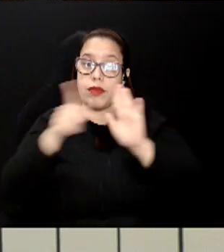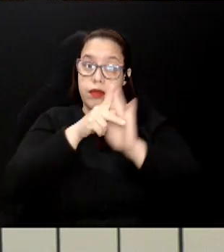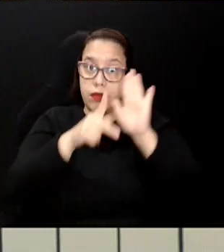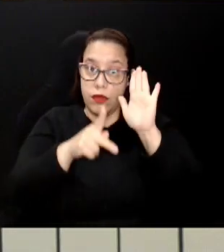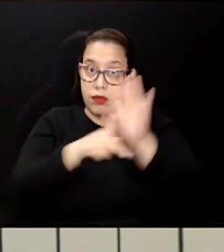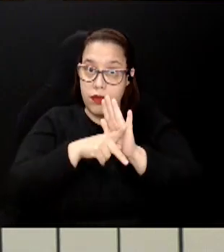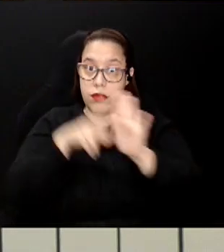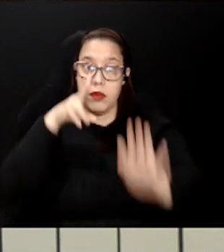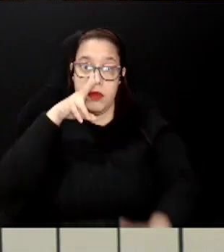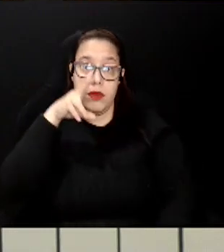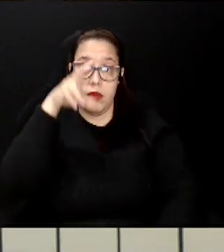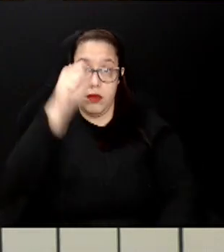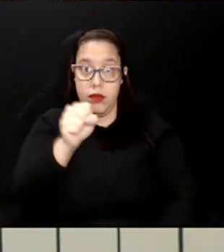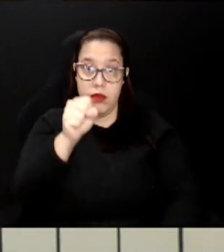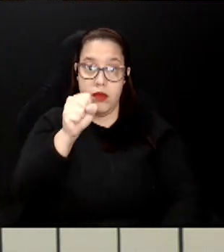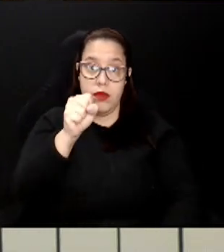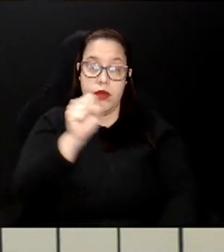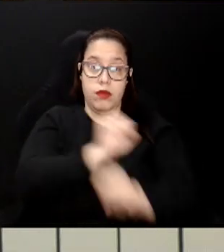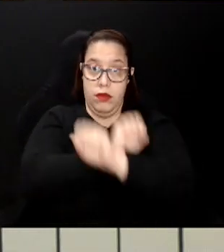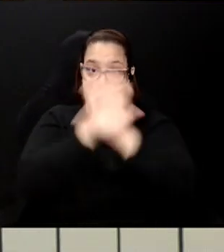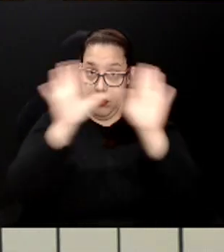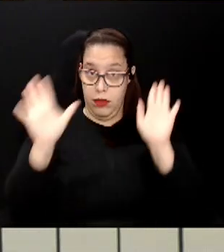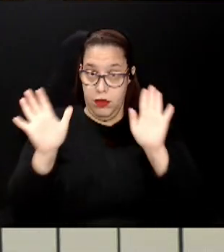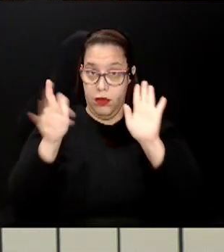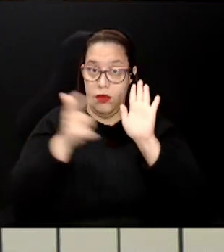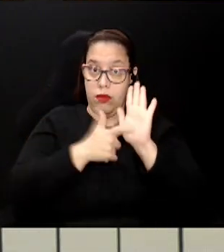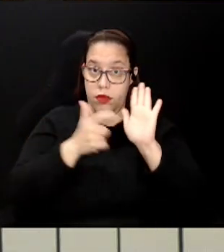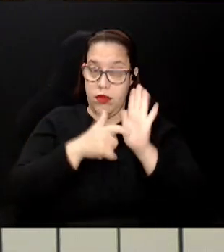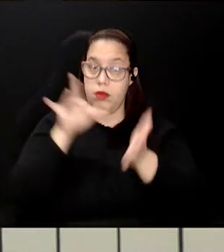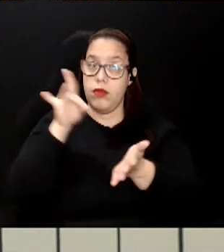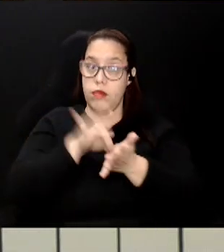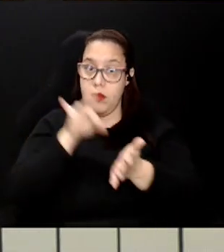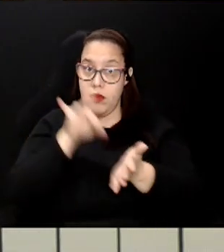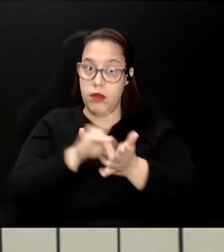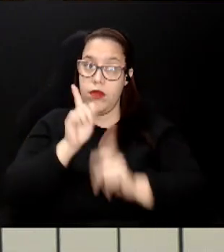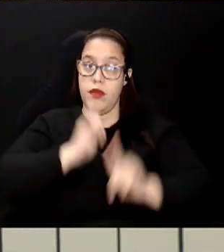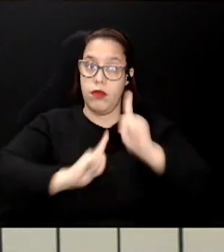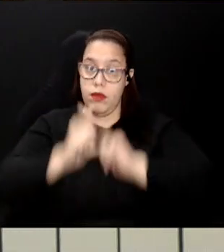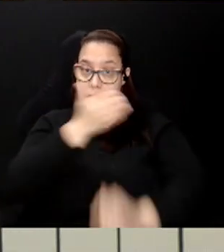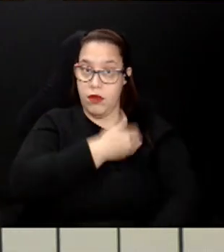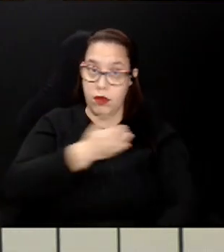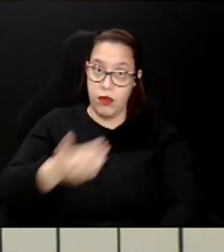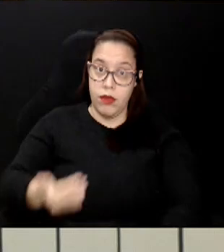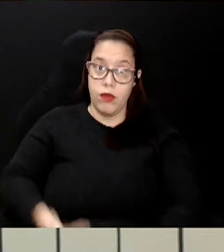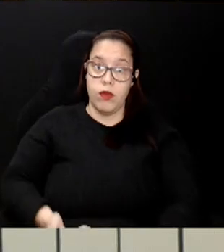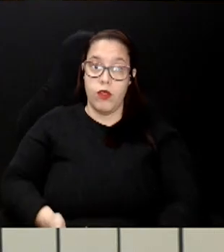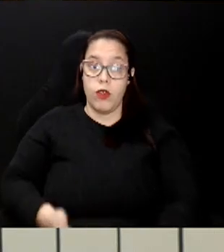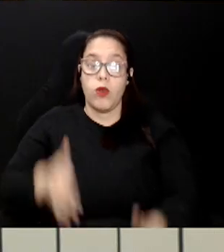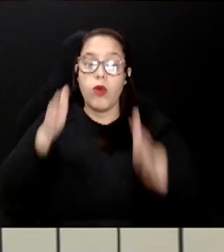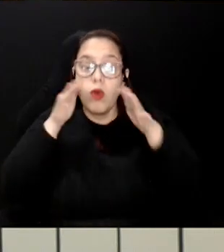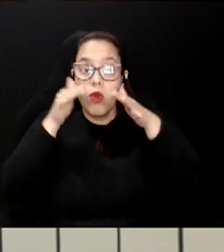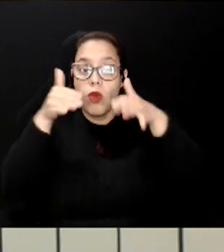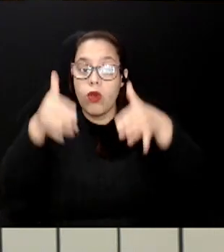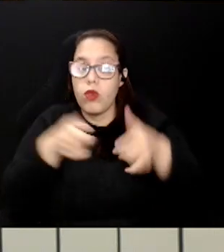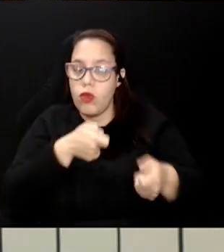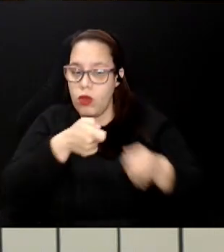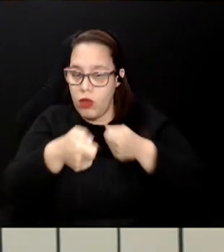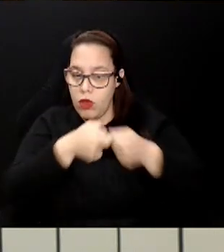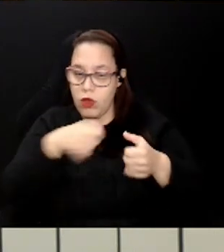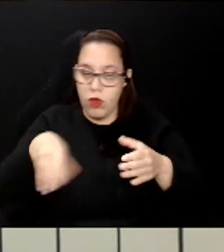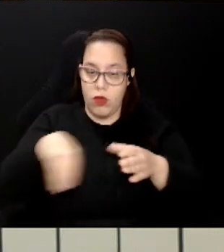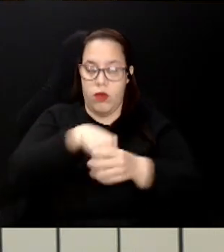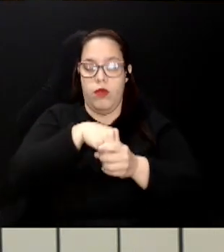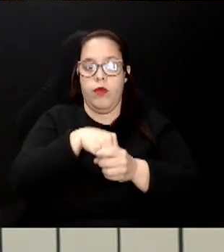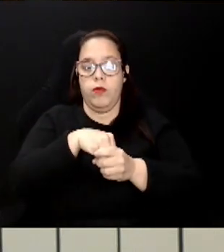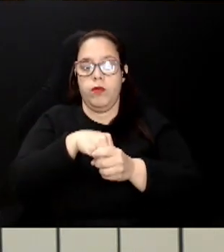a transparência e a eficiência da gestão pública, com foco no controle interno e no